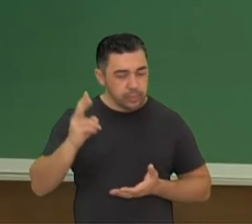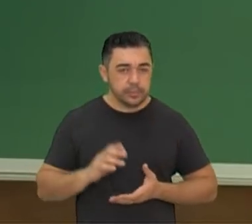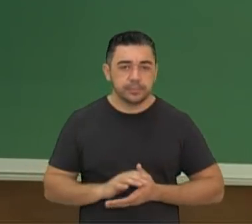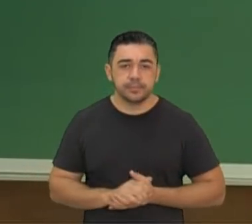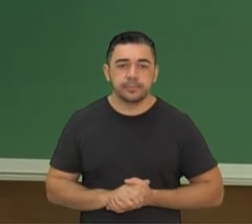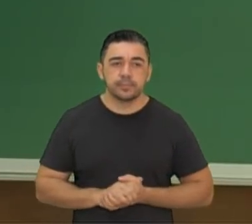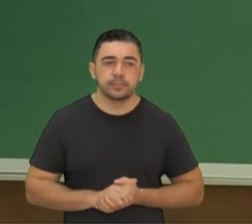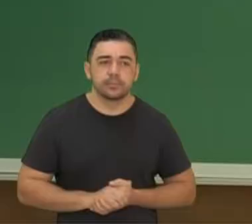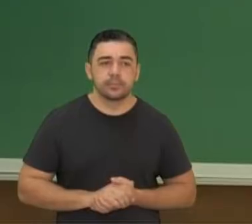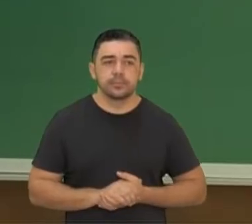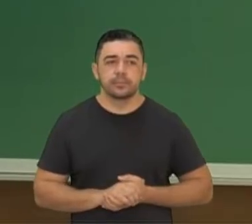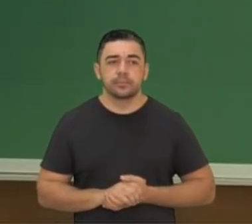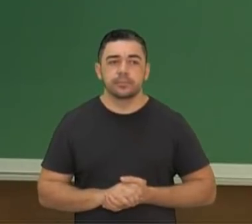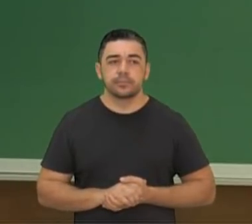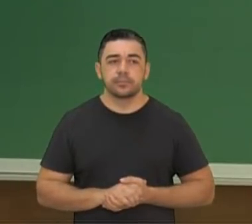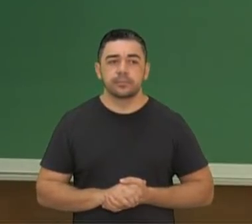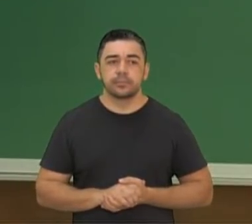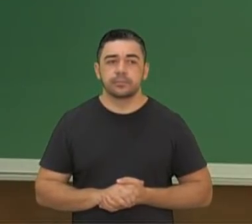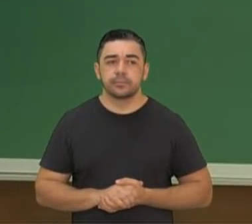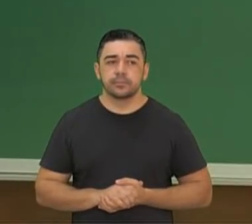então.